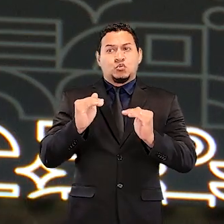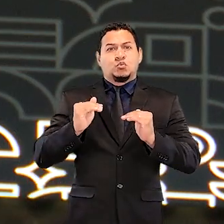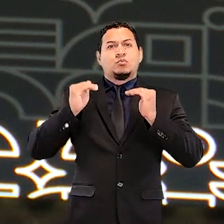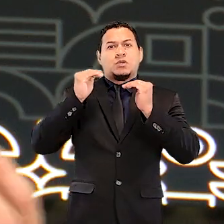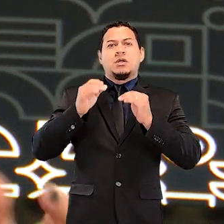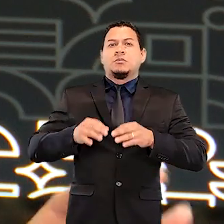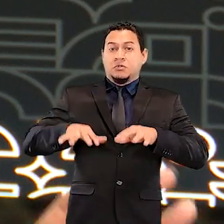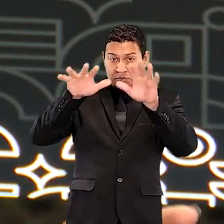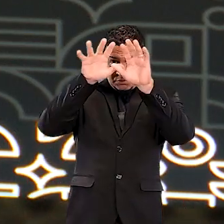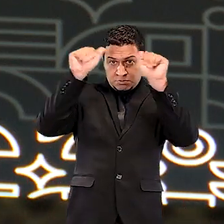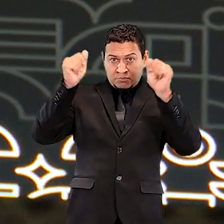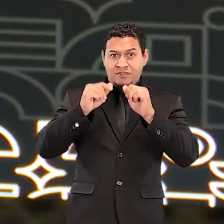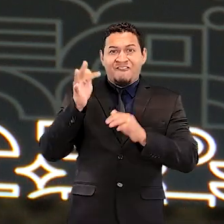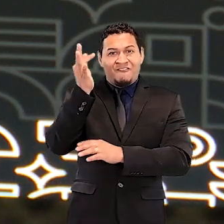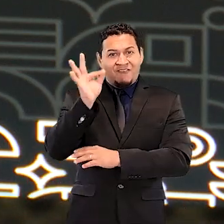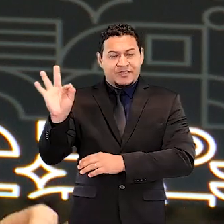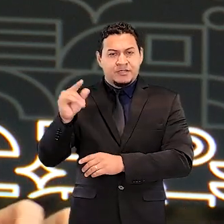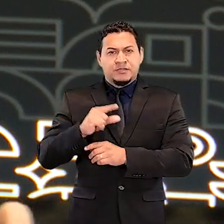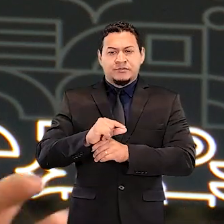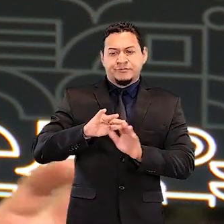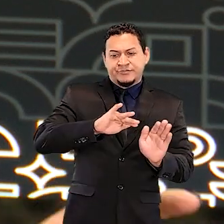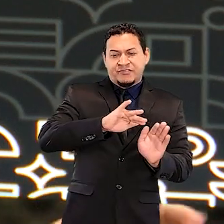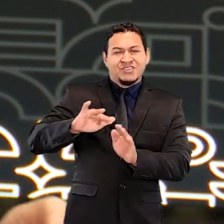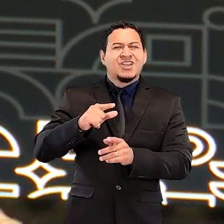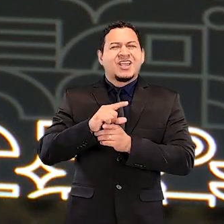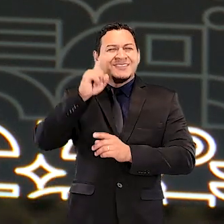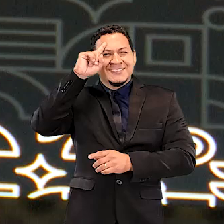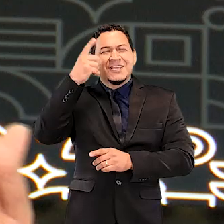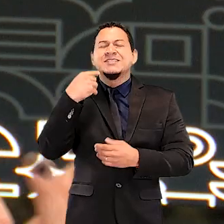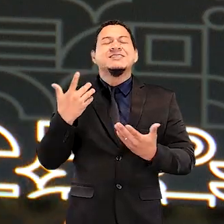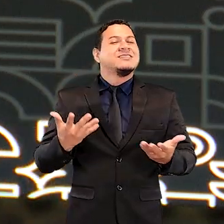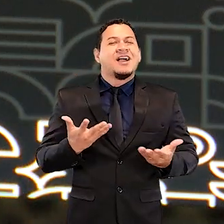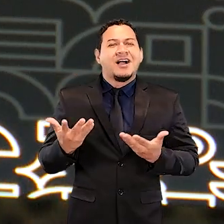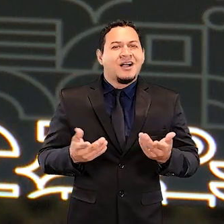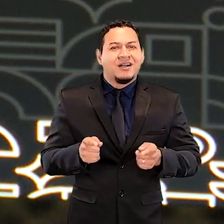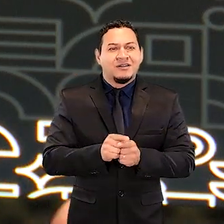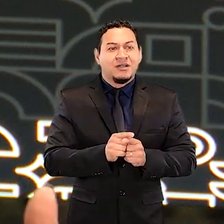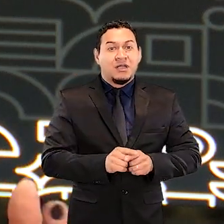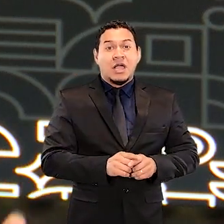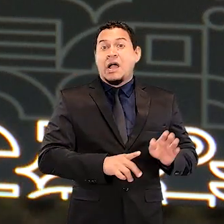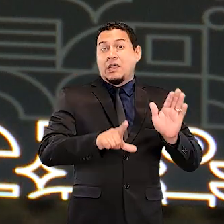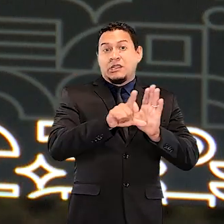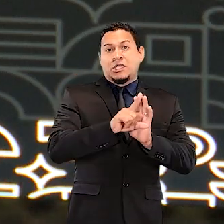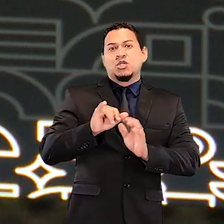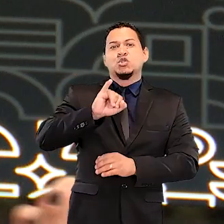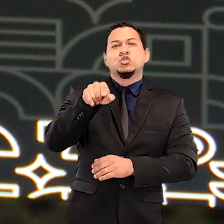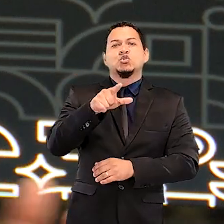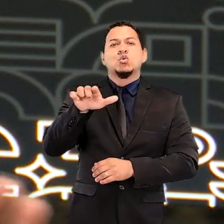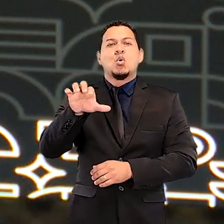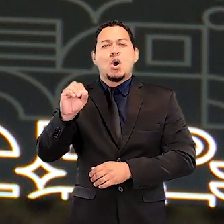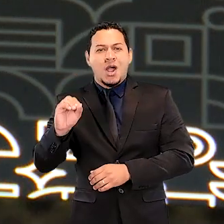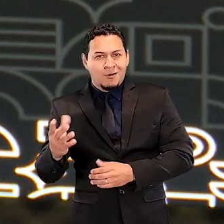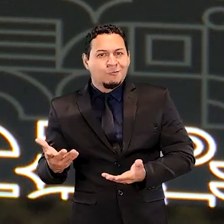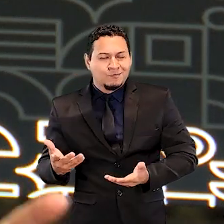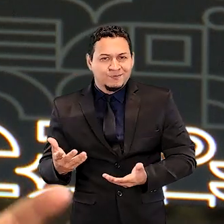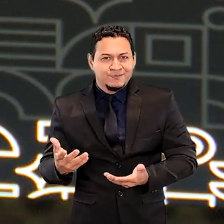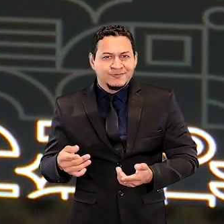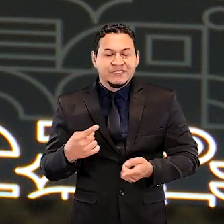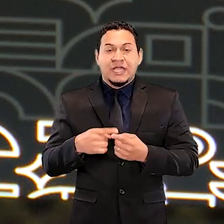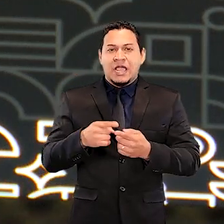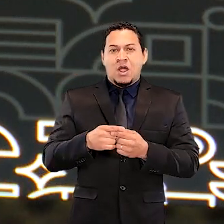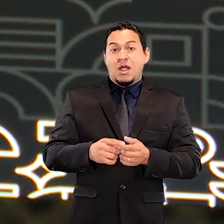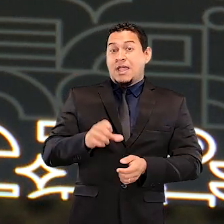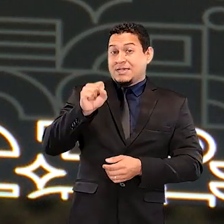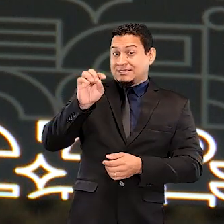Federal, afastou aquelas ideias, né, afasta aquela pergunta, e aí a Lei João da Penha, né? O STF afastou